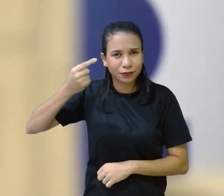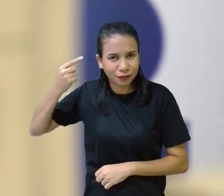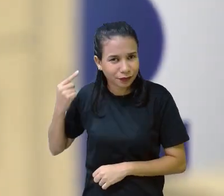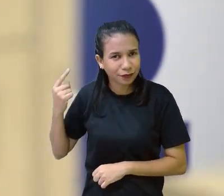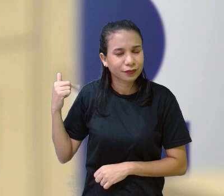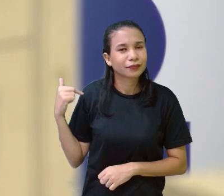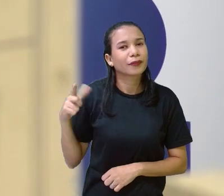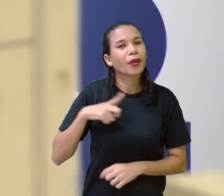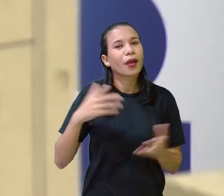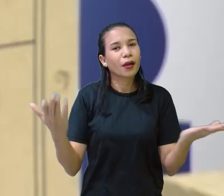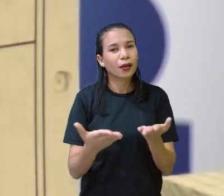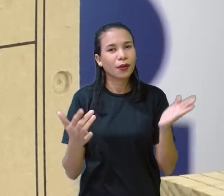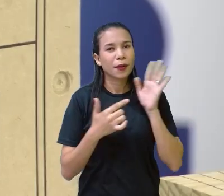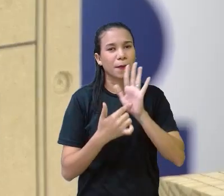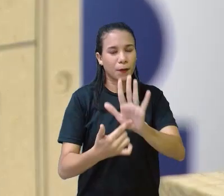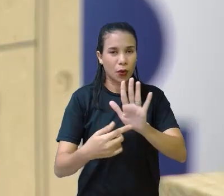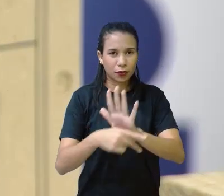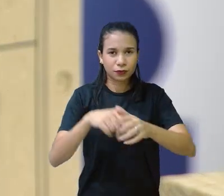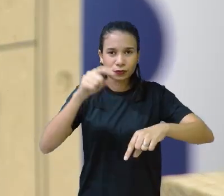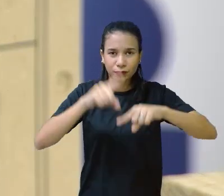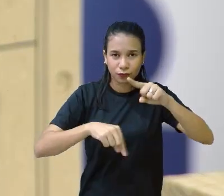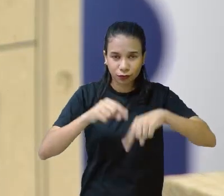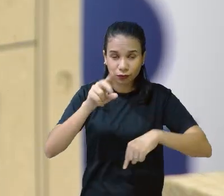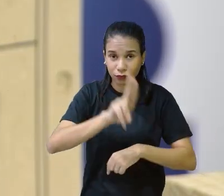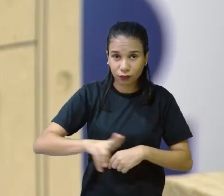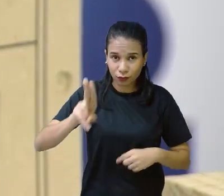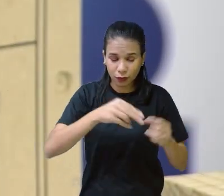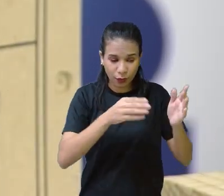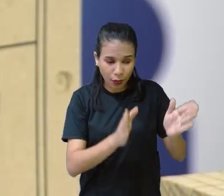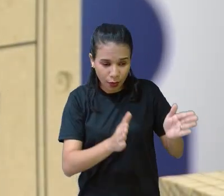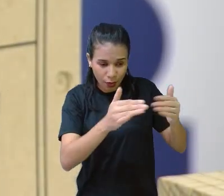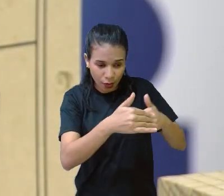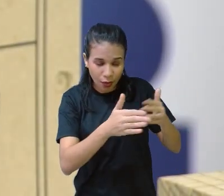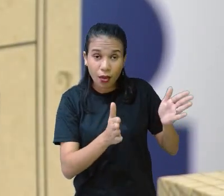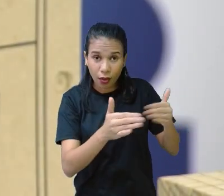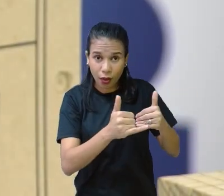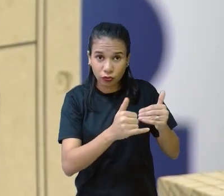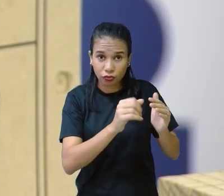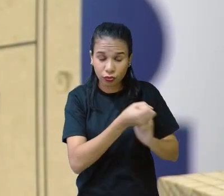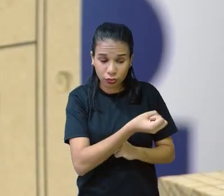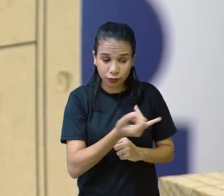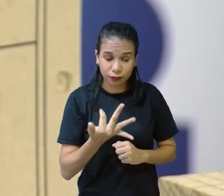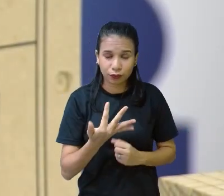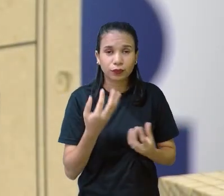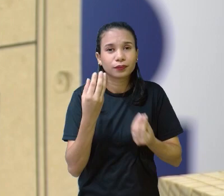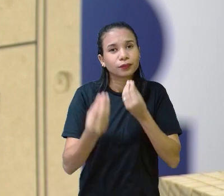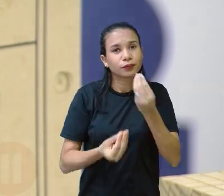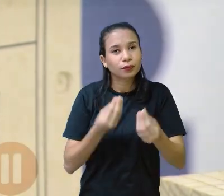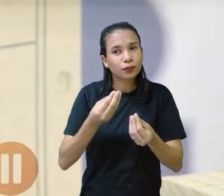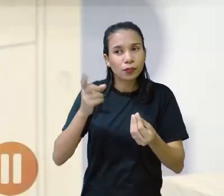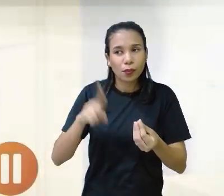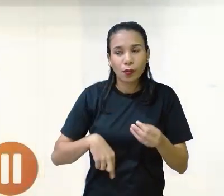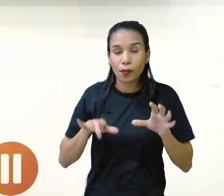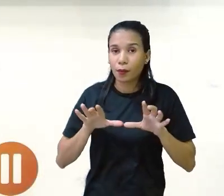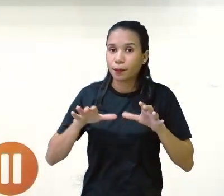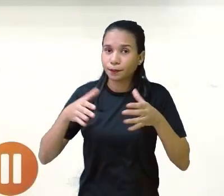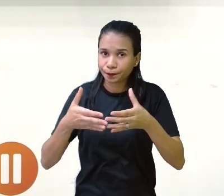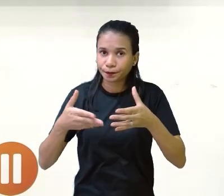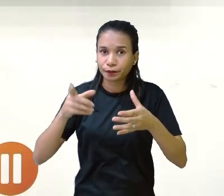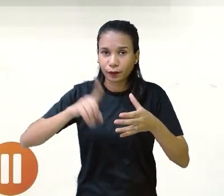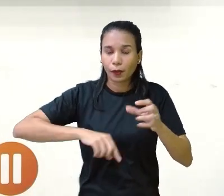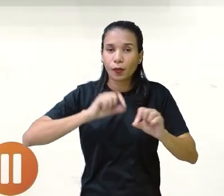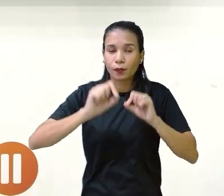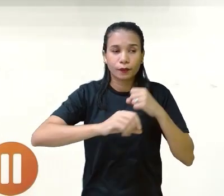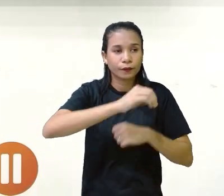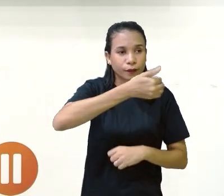eu vou mostrar no material dourado como isso funciona na prática. O agrupamento é feito de 10 em